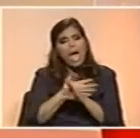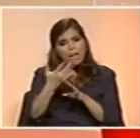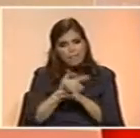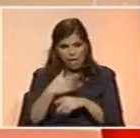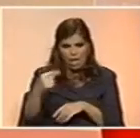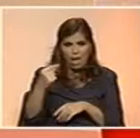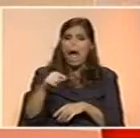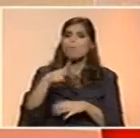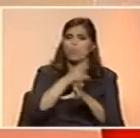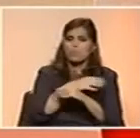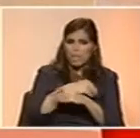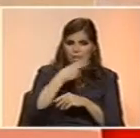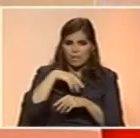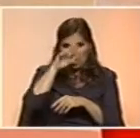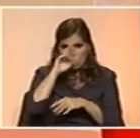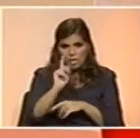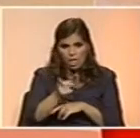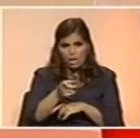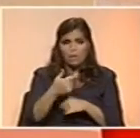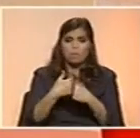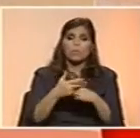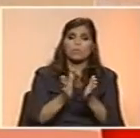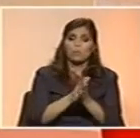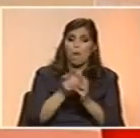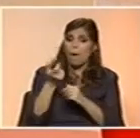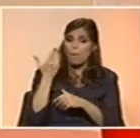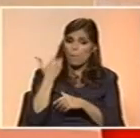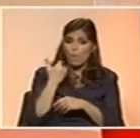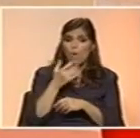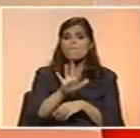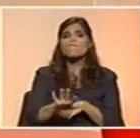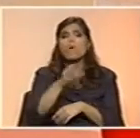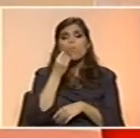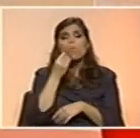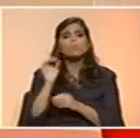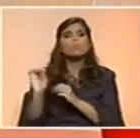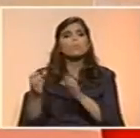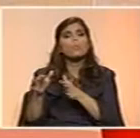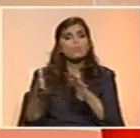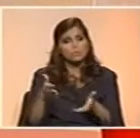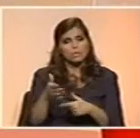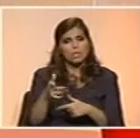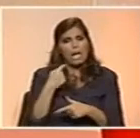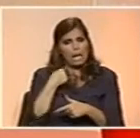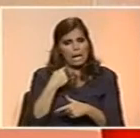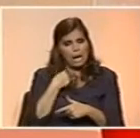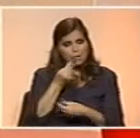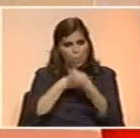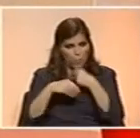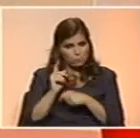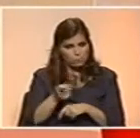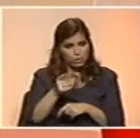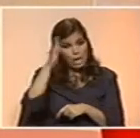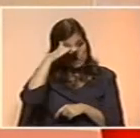que há publicidade enganosa, mas há publicidade enganosa para tudo. Quando se falava há pouco de a forma como é produzida a carne que consumimos.